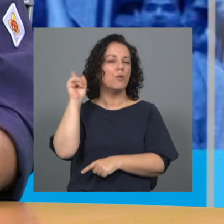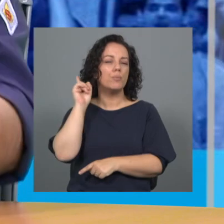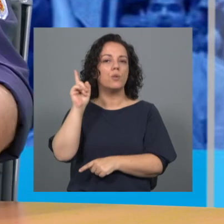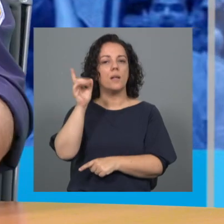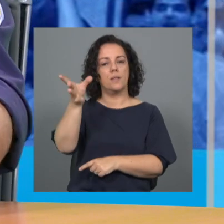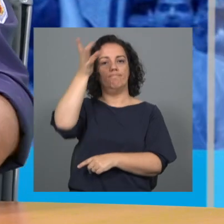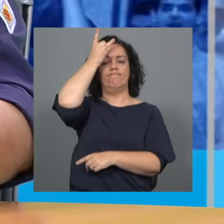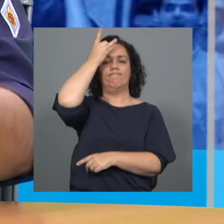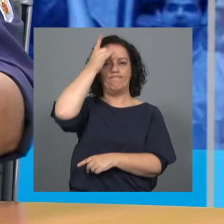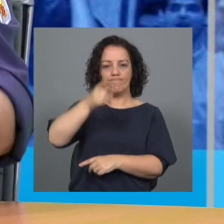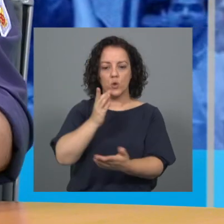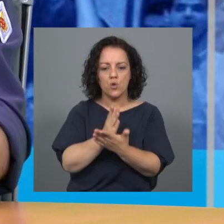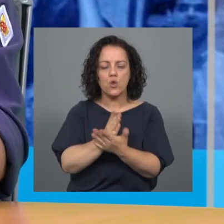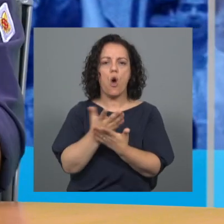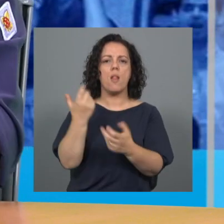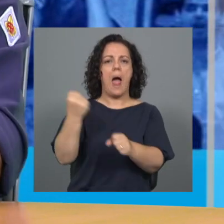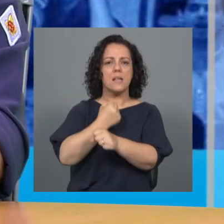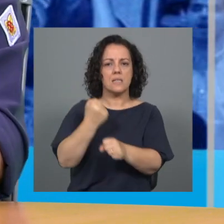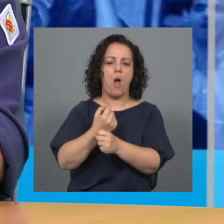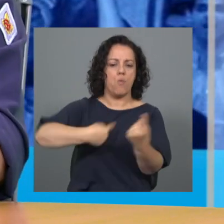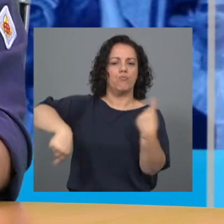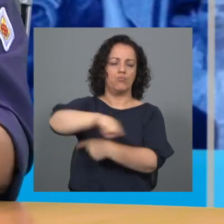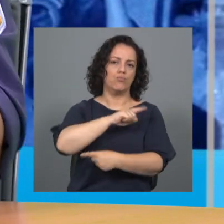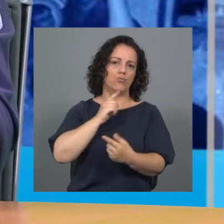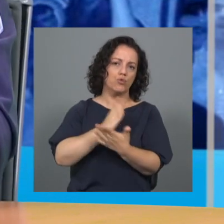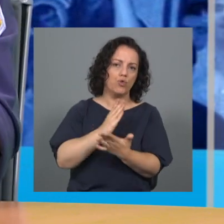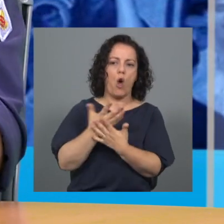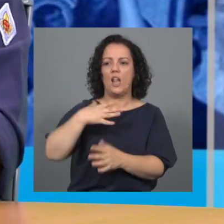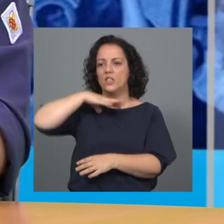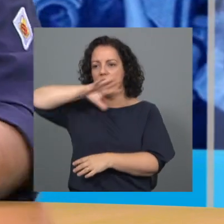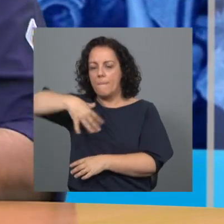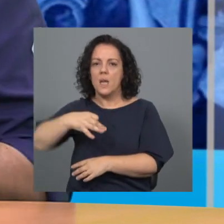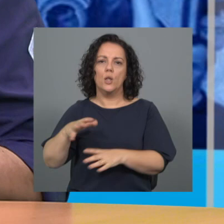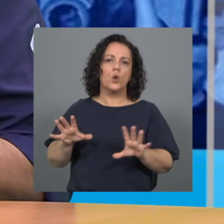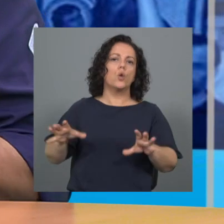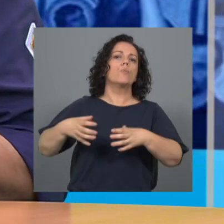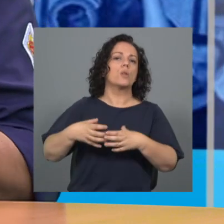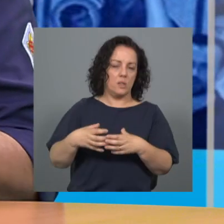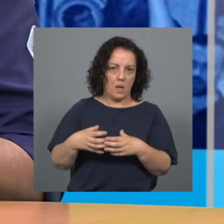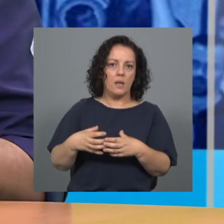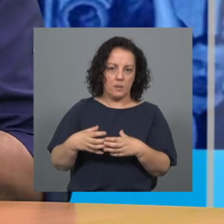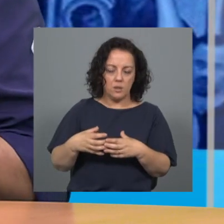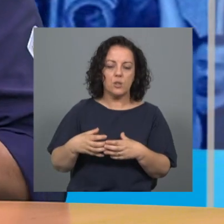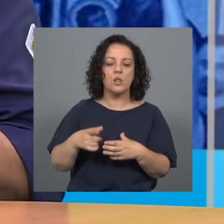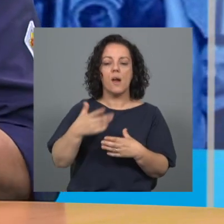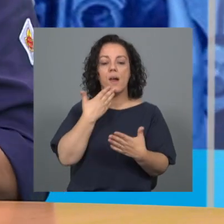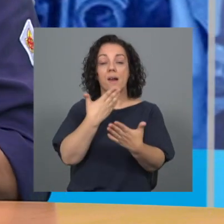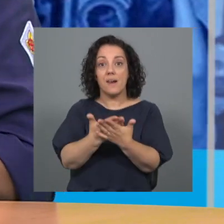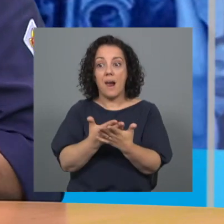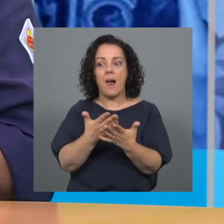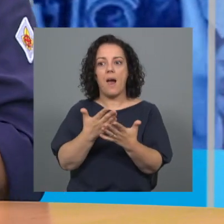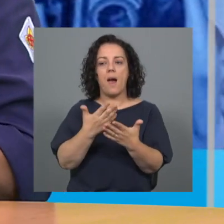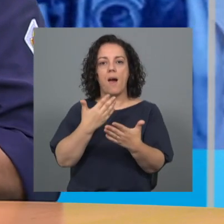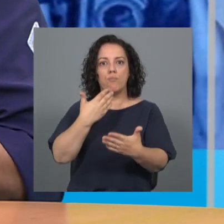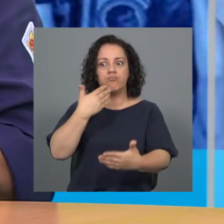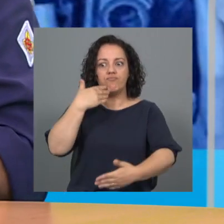ação, nas nossas escolas, onde os nossos jovens estão, junto das famílias, junto das comunidades, possamos ser um agente mobilizador e catalisador